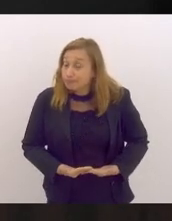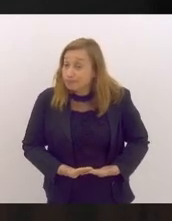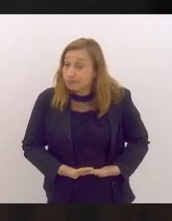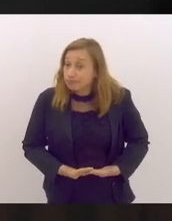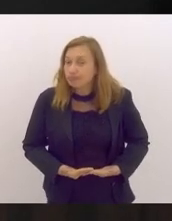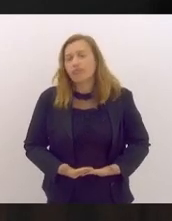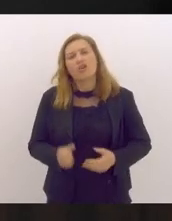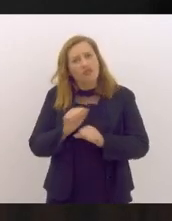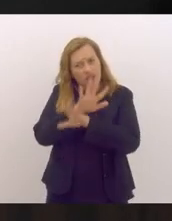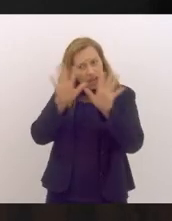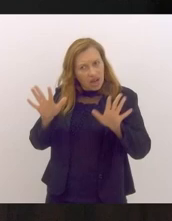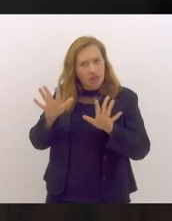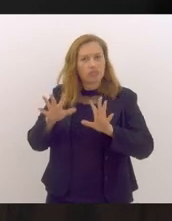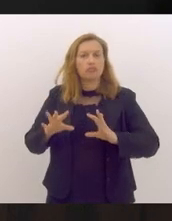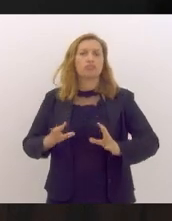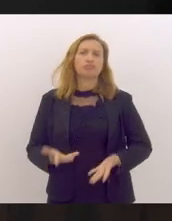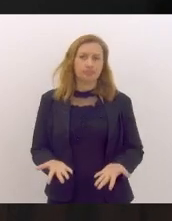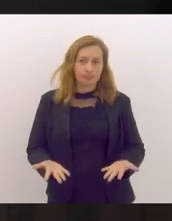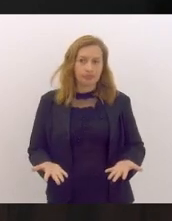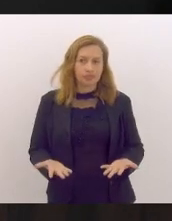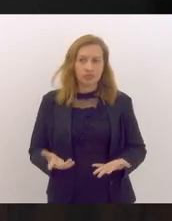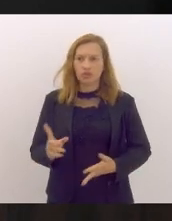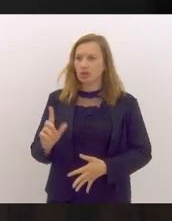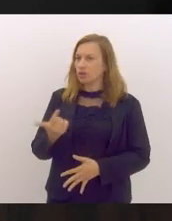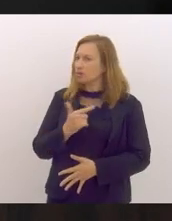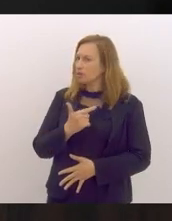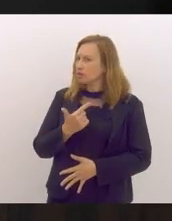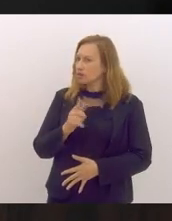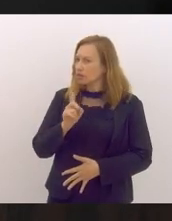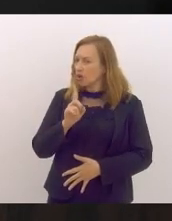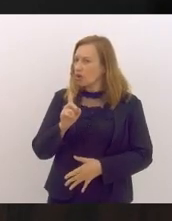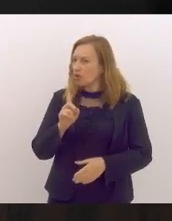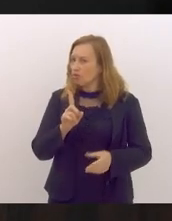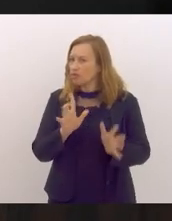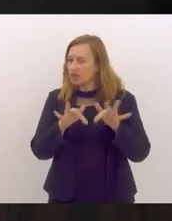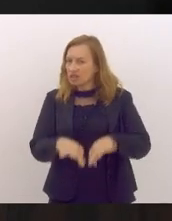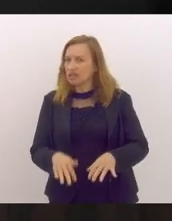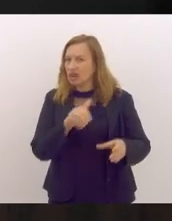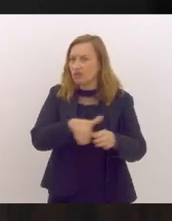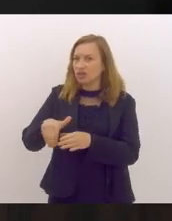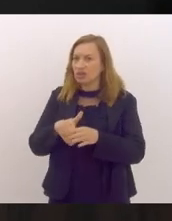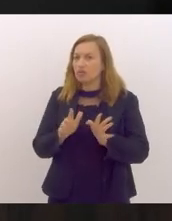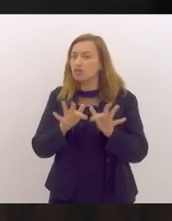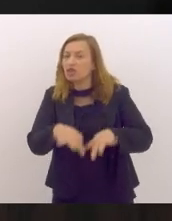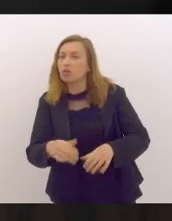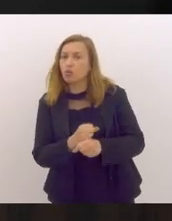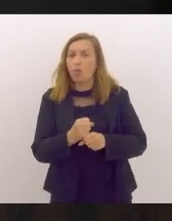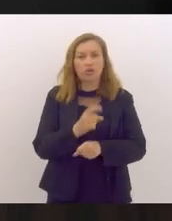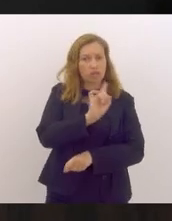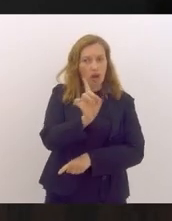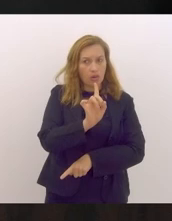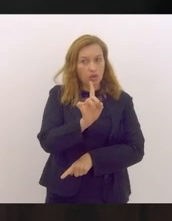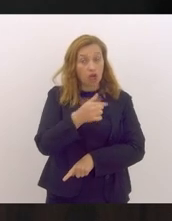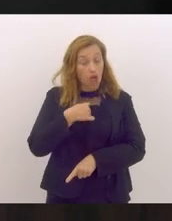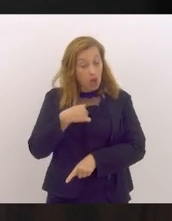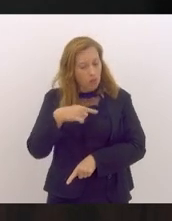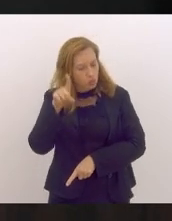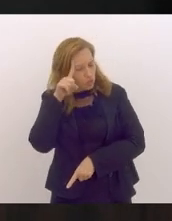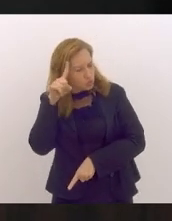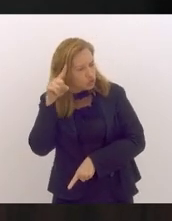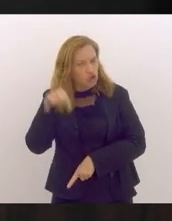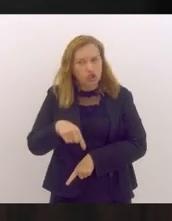Que fique claro isso. E a gente não terminou ainda aquela votação de final do ano, porque eu estou aqui